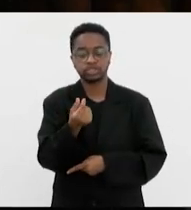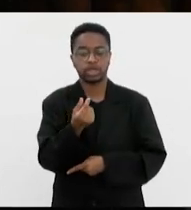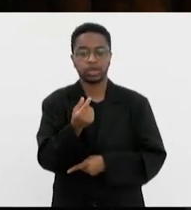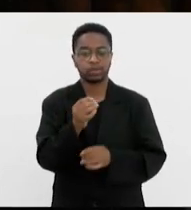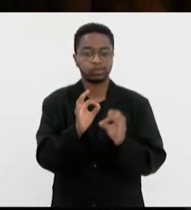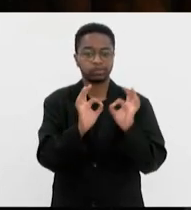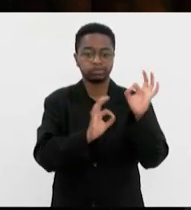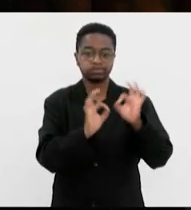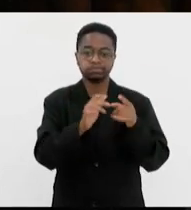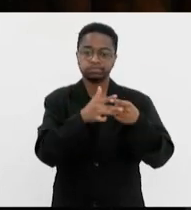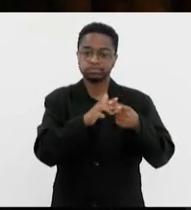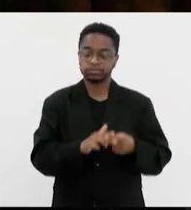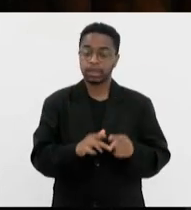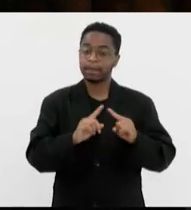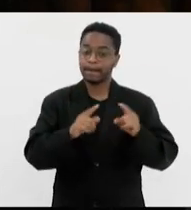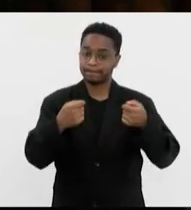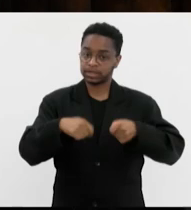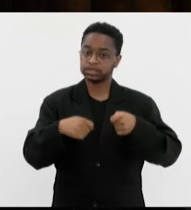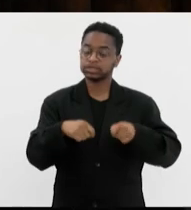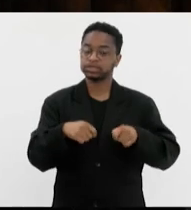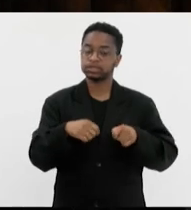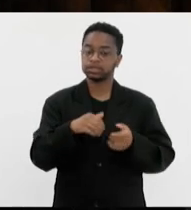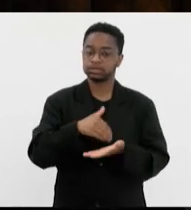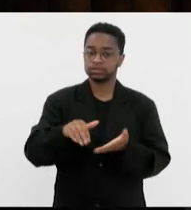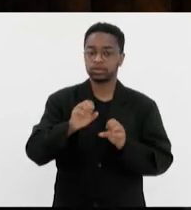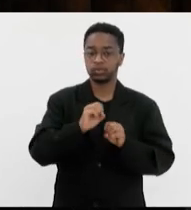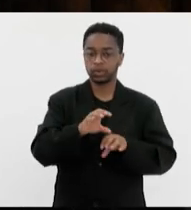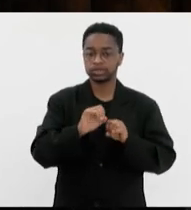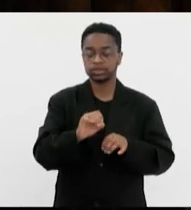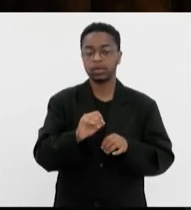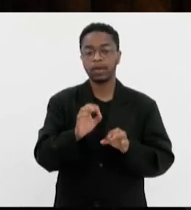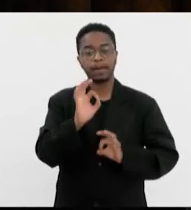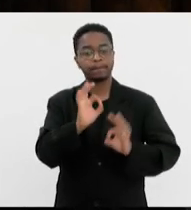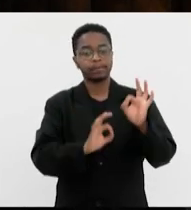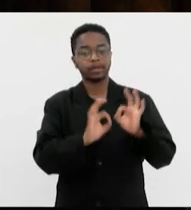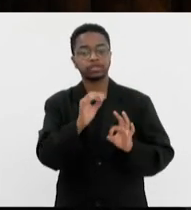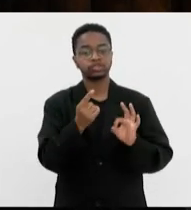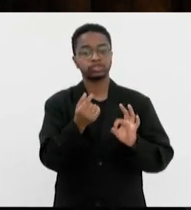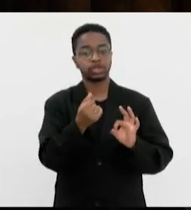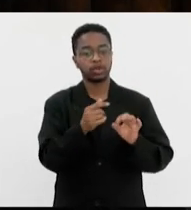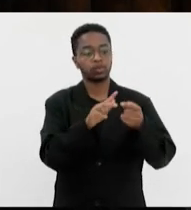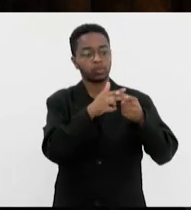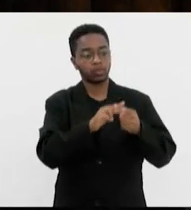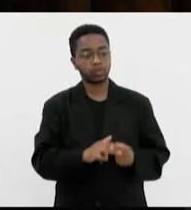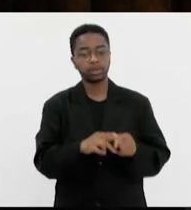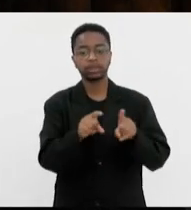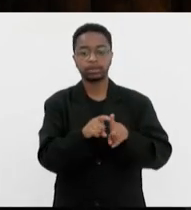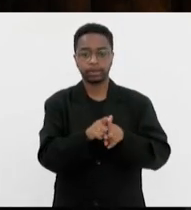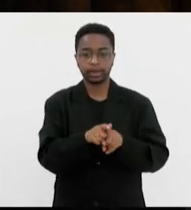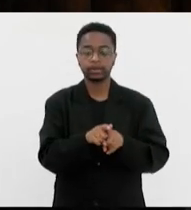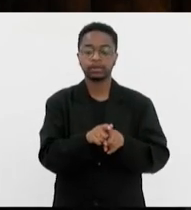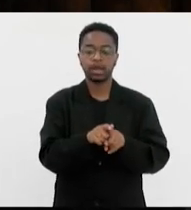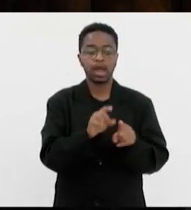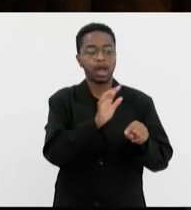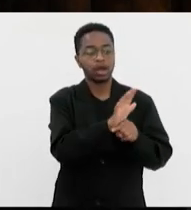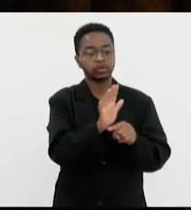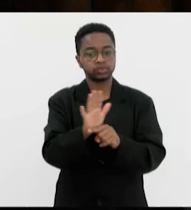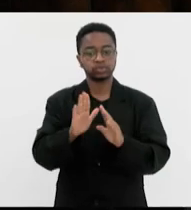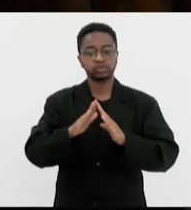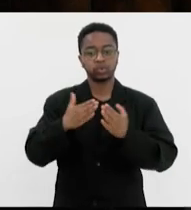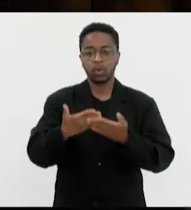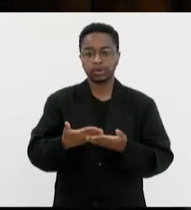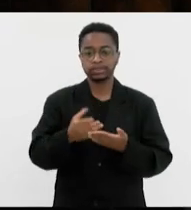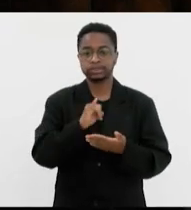é importante que a SEDUC planeje a verba de manutenção para que ela seja fundamental para contemplar, inclusive, a manutenção desses